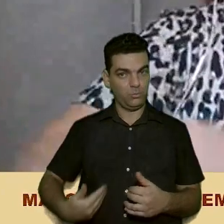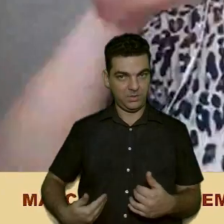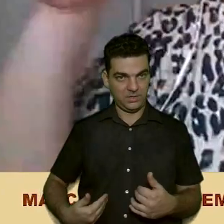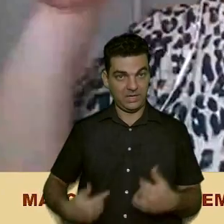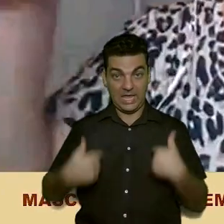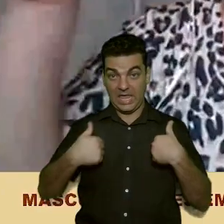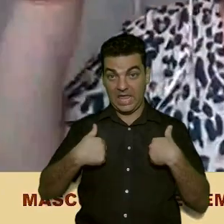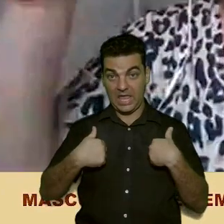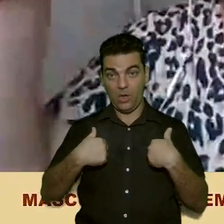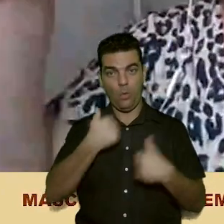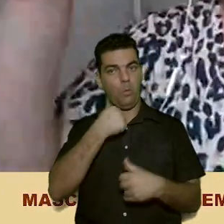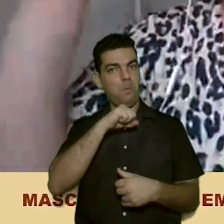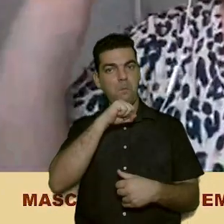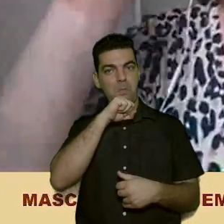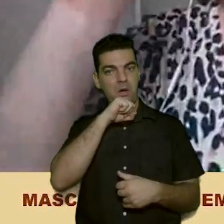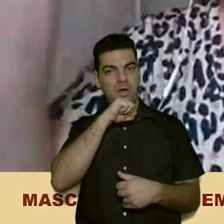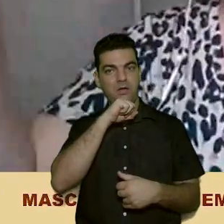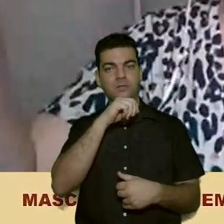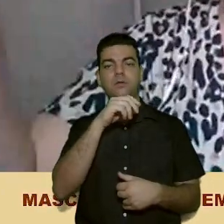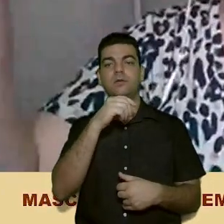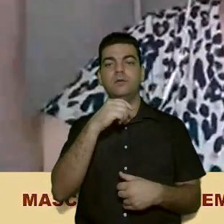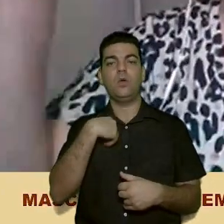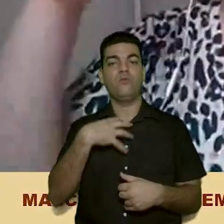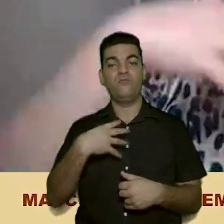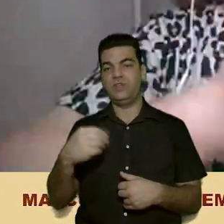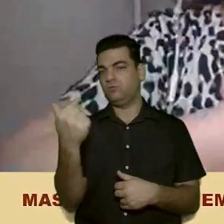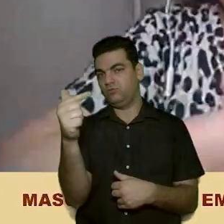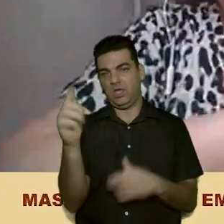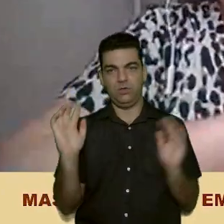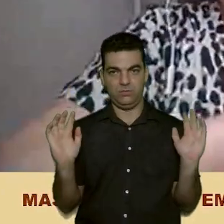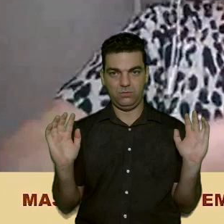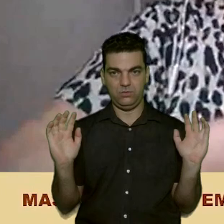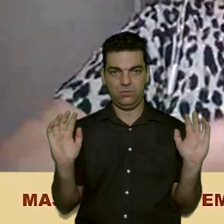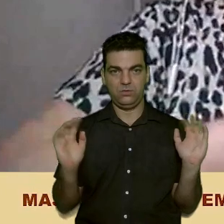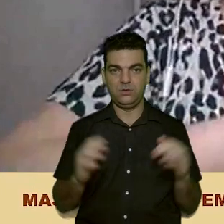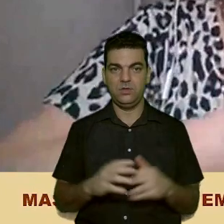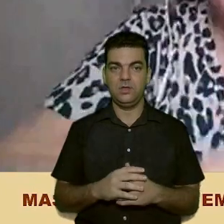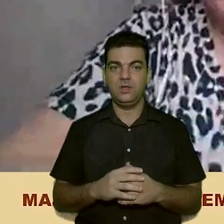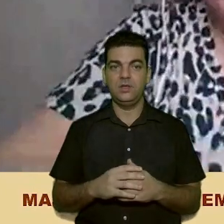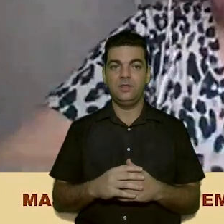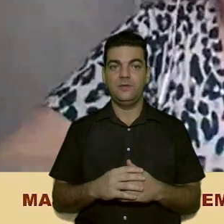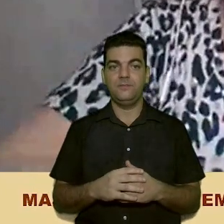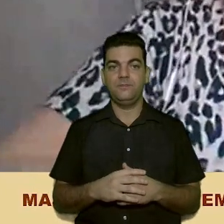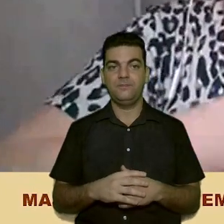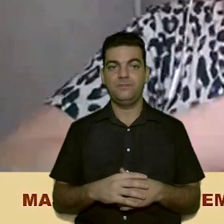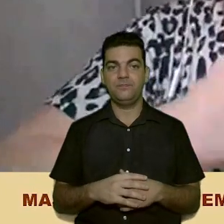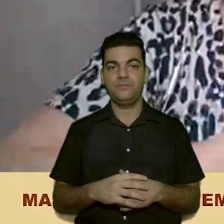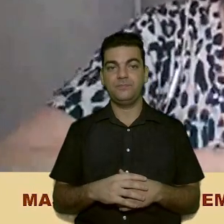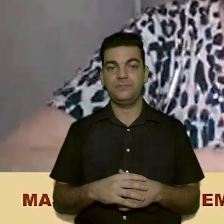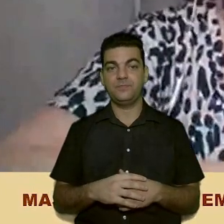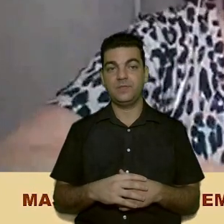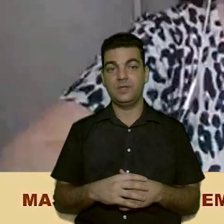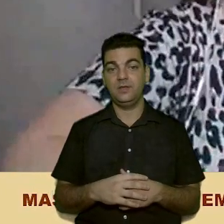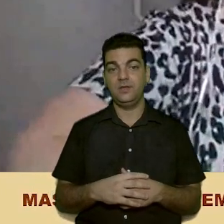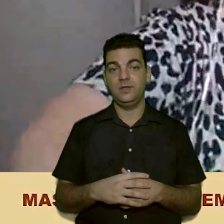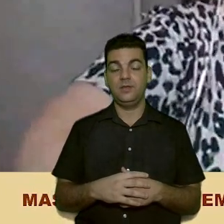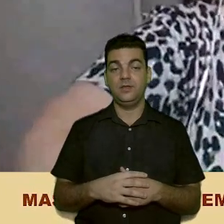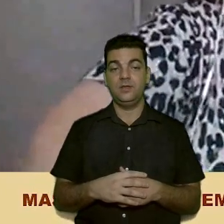Ó, eu vou falar de uma perspectiva de política pública, tá? Porque eu não sou mãe, então depois acho que o Cláudio pode contar da experiência aí de